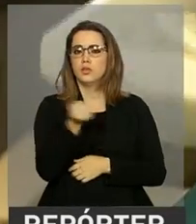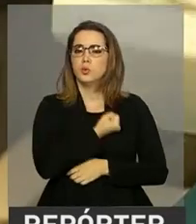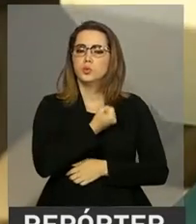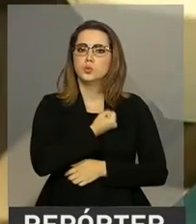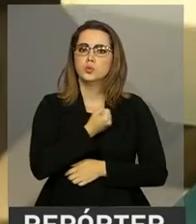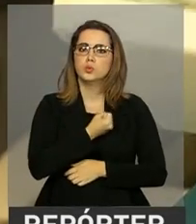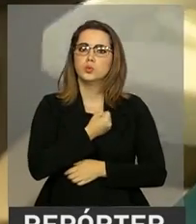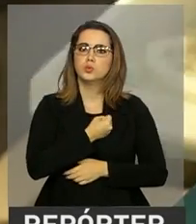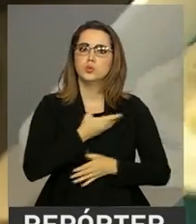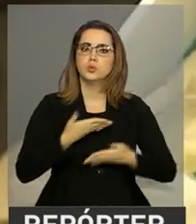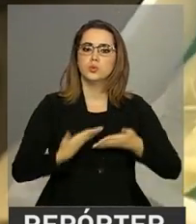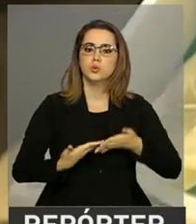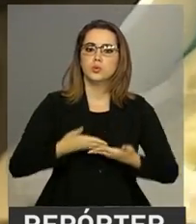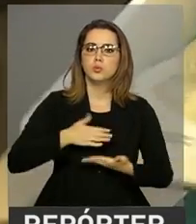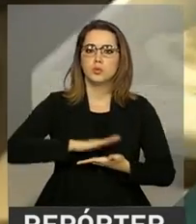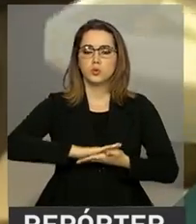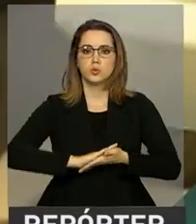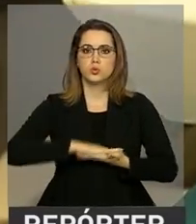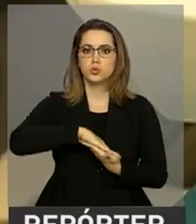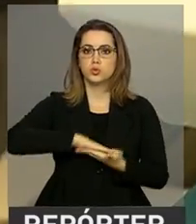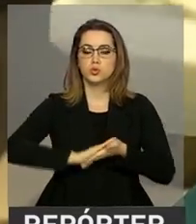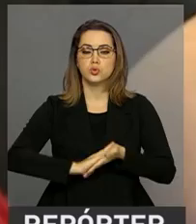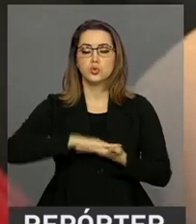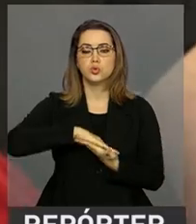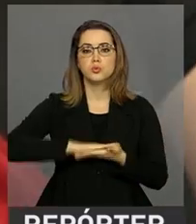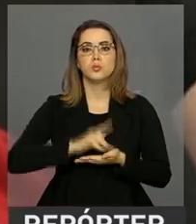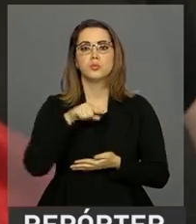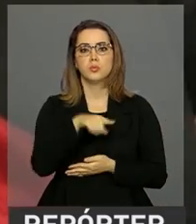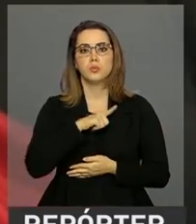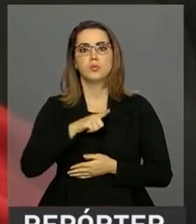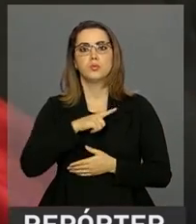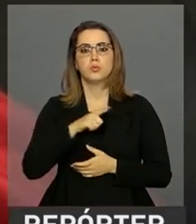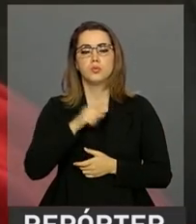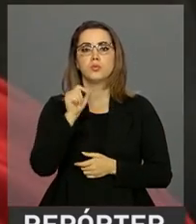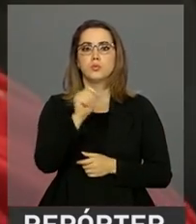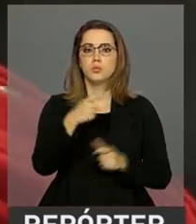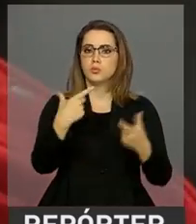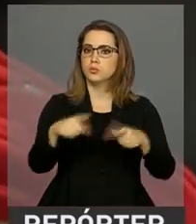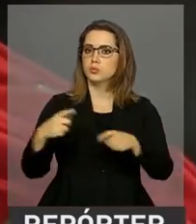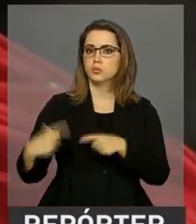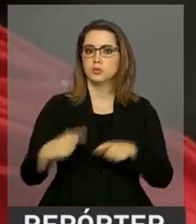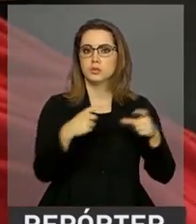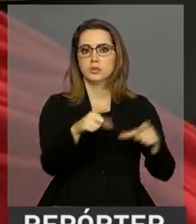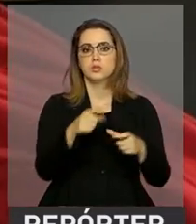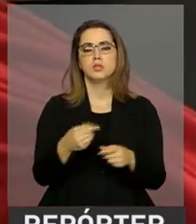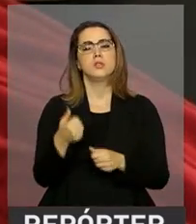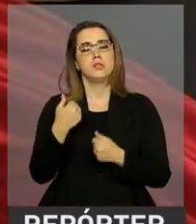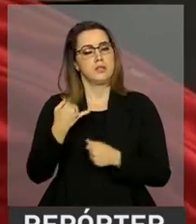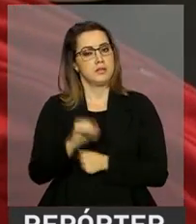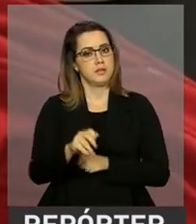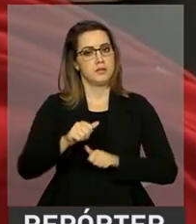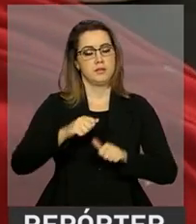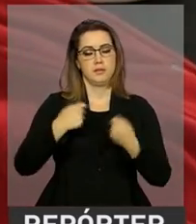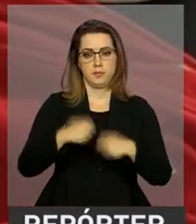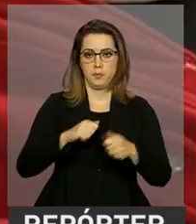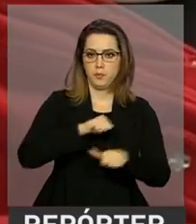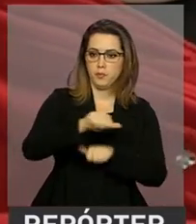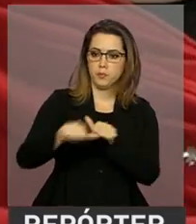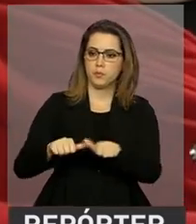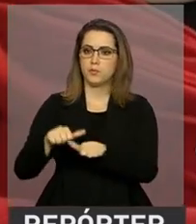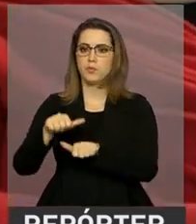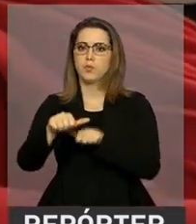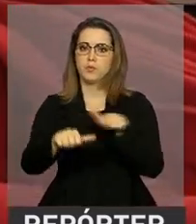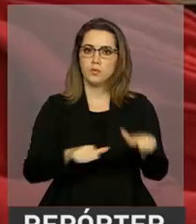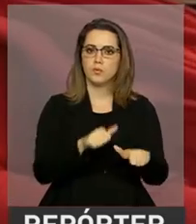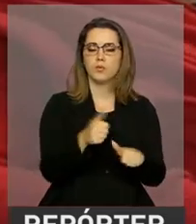e assim permitir o envio de sangue quando necessário para o Rio de Janeiro e outras cidades que recebem os Jogos Olímpicos. Além disso,